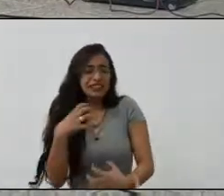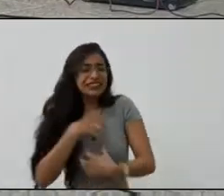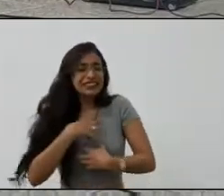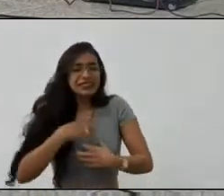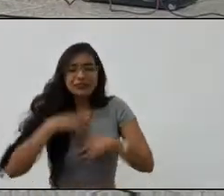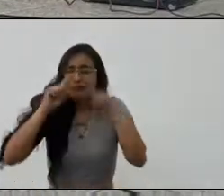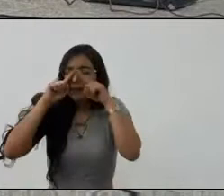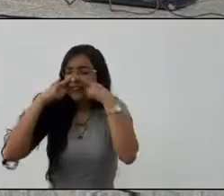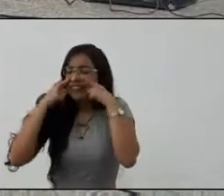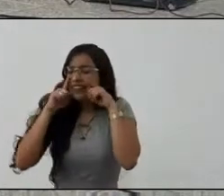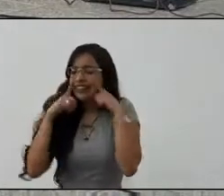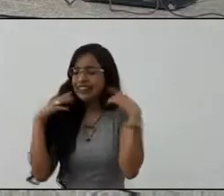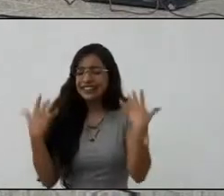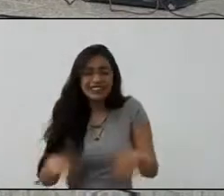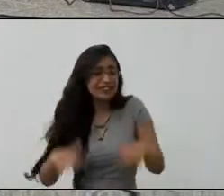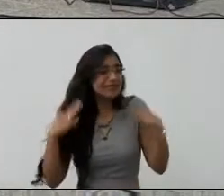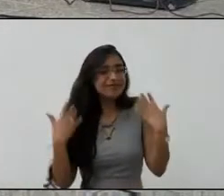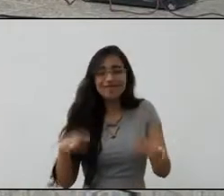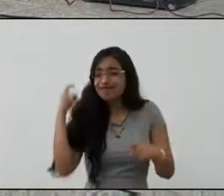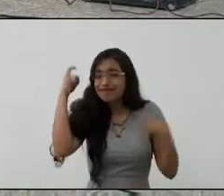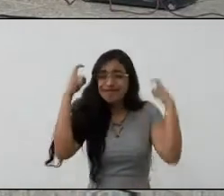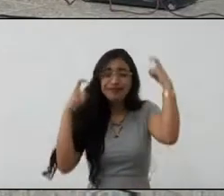que nos assustam.